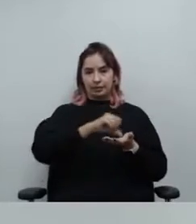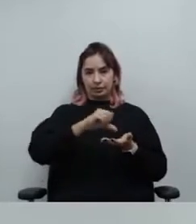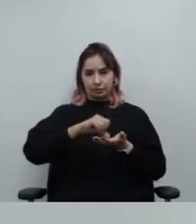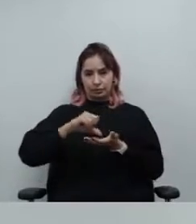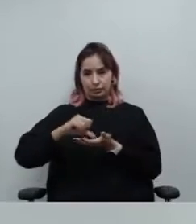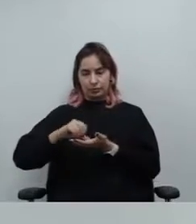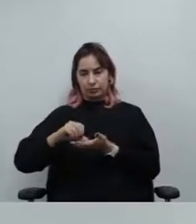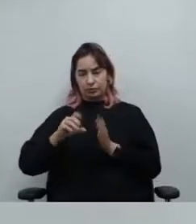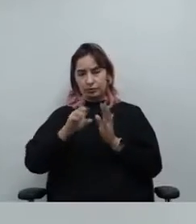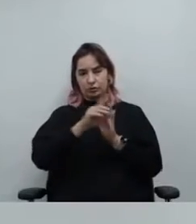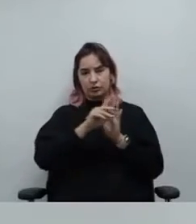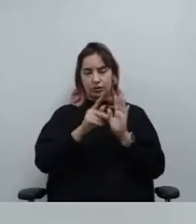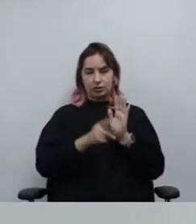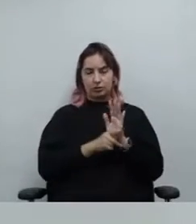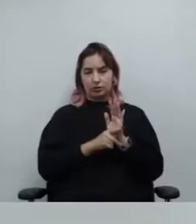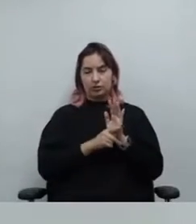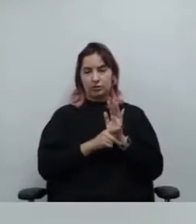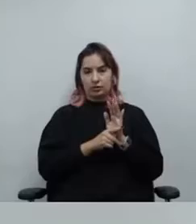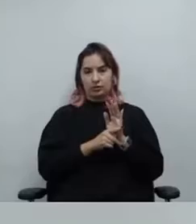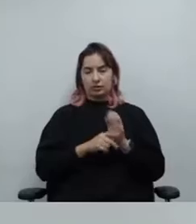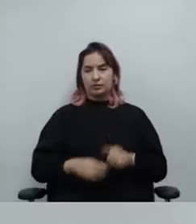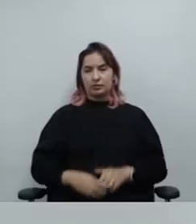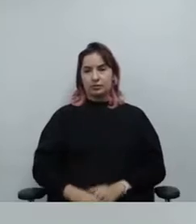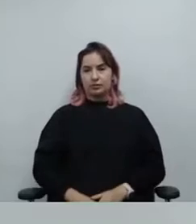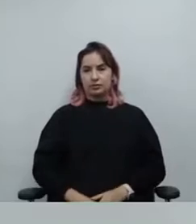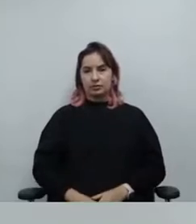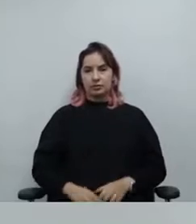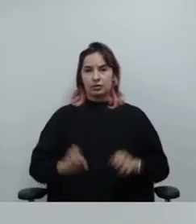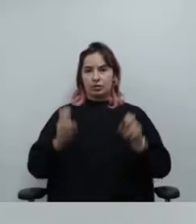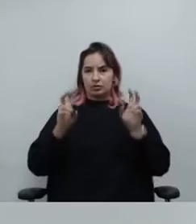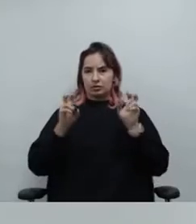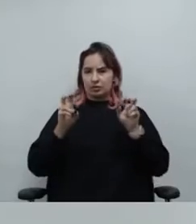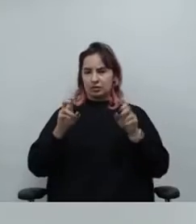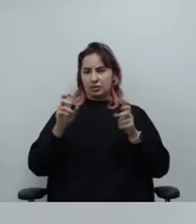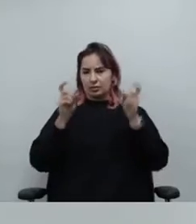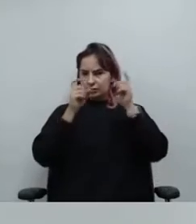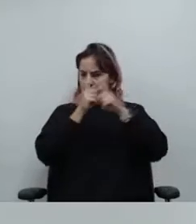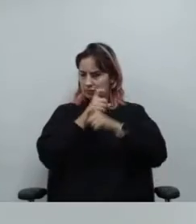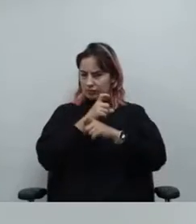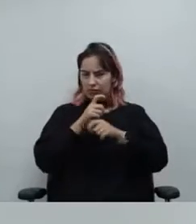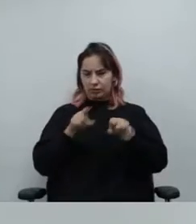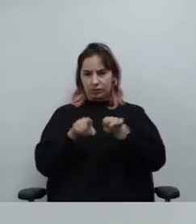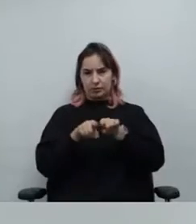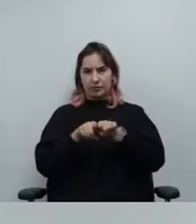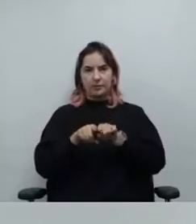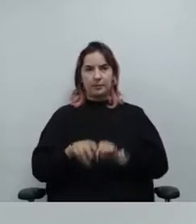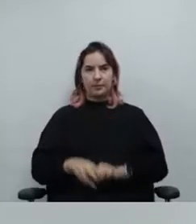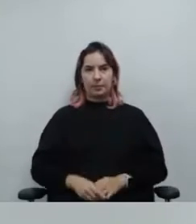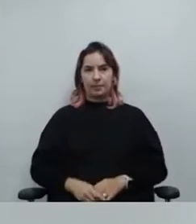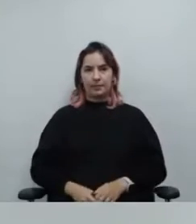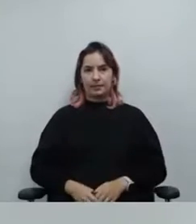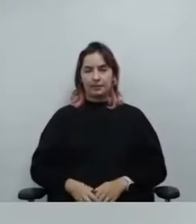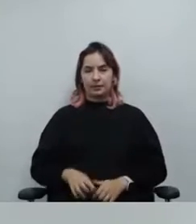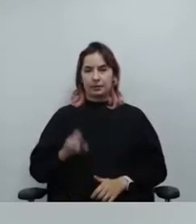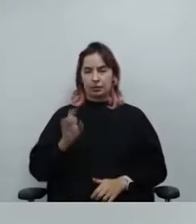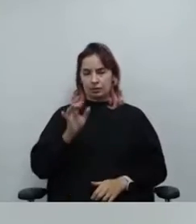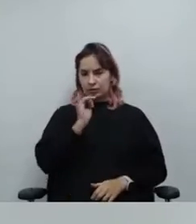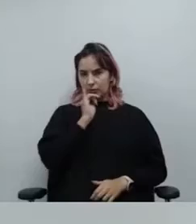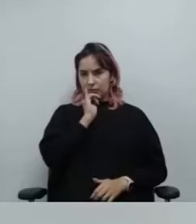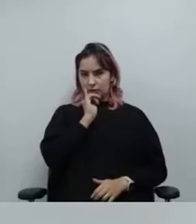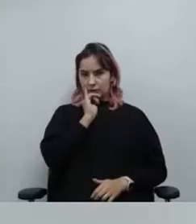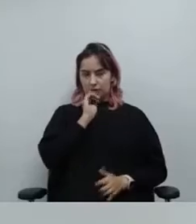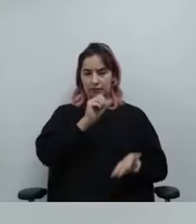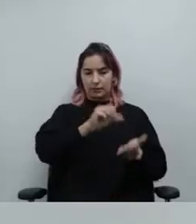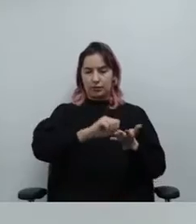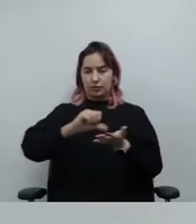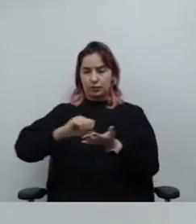Direitos Humanos é o núcleo residual que atua com temas bastante complexos e transversais. Apenas a título de exemplo, o núcleo